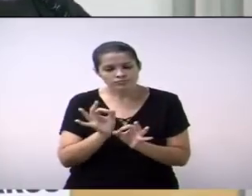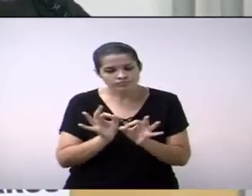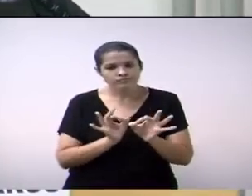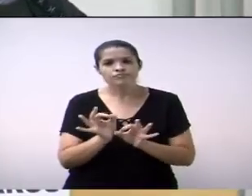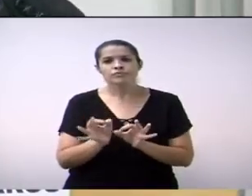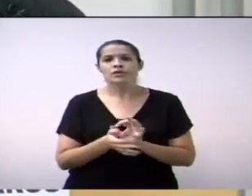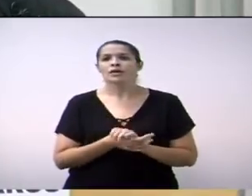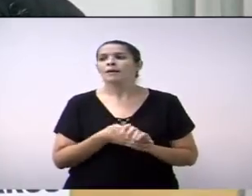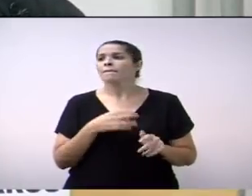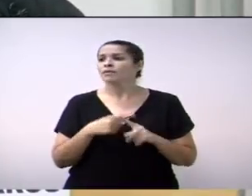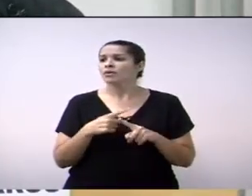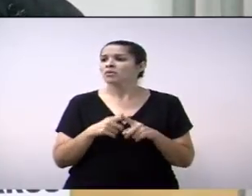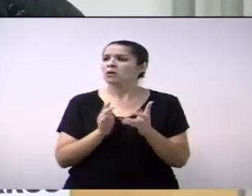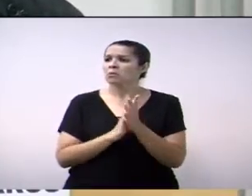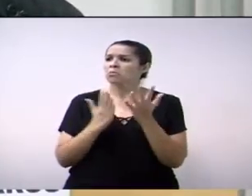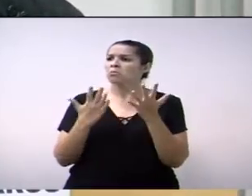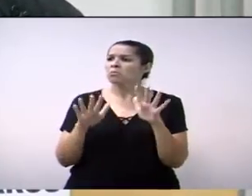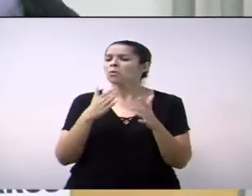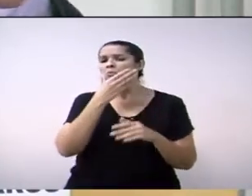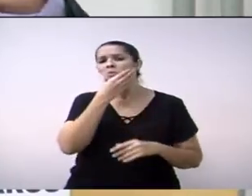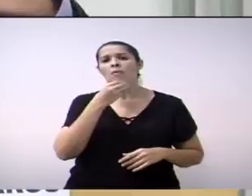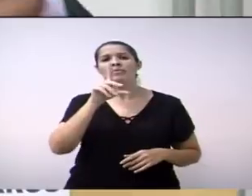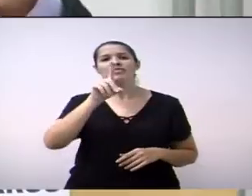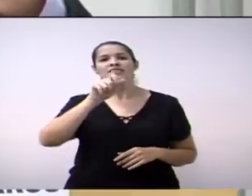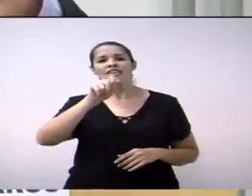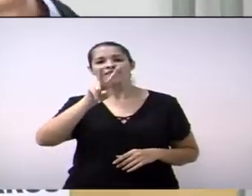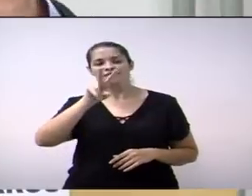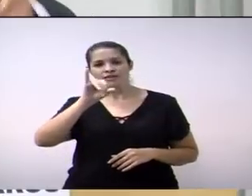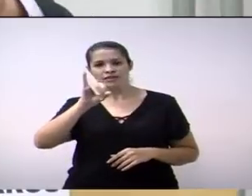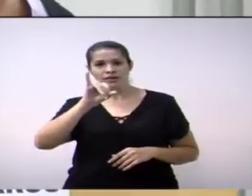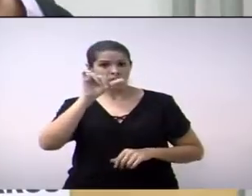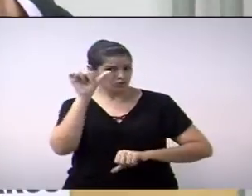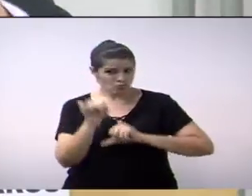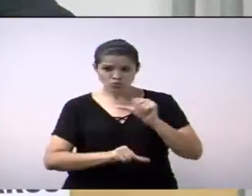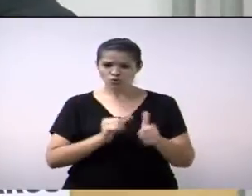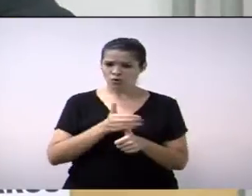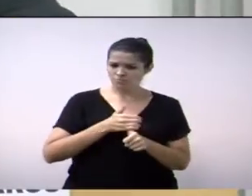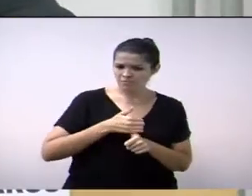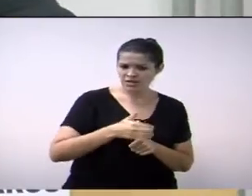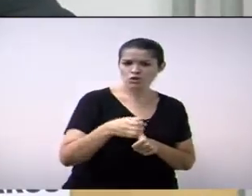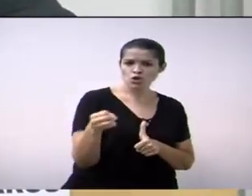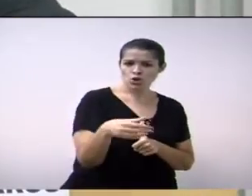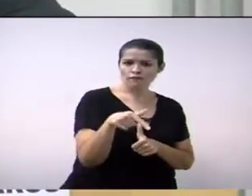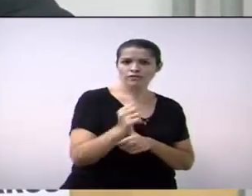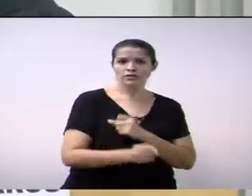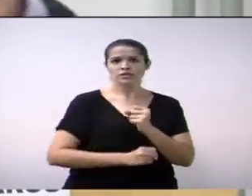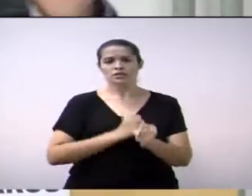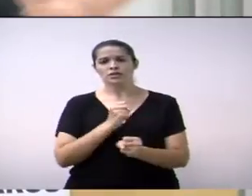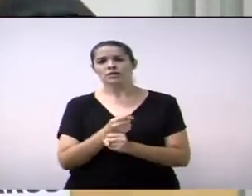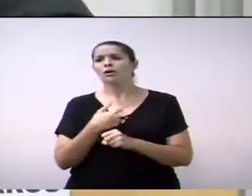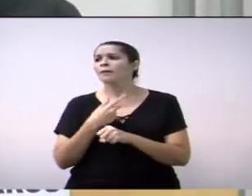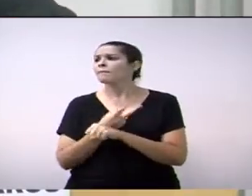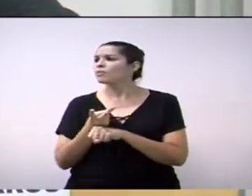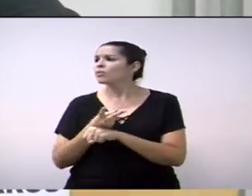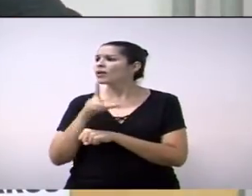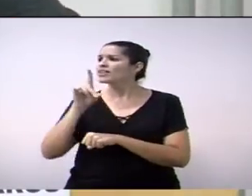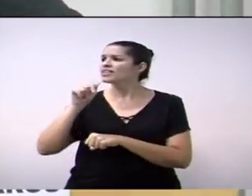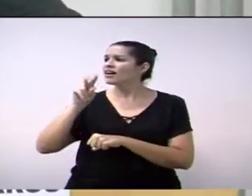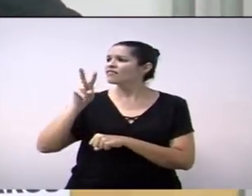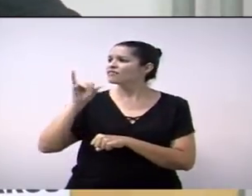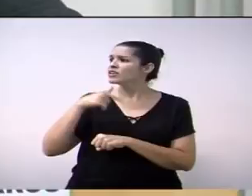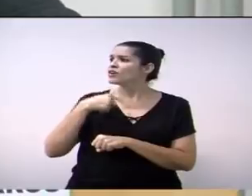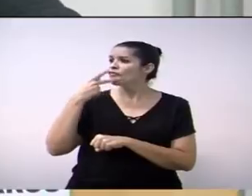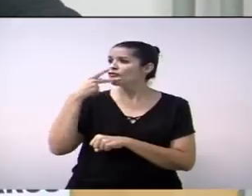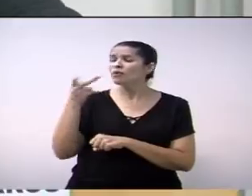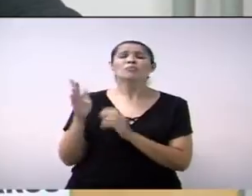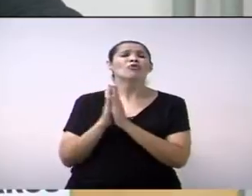que foi a primeira pessoa que eu procurei esse ano, quando mudou o governo, o primeiro secretário que eu fui, falei: olha, Davi, a gente não pode perder esse R$ 500 mil,